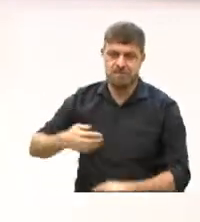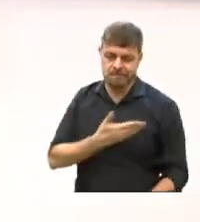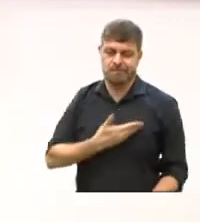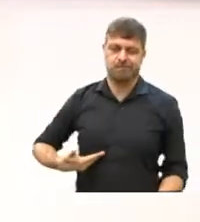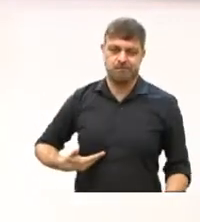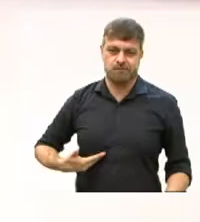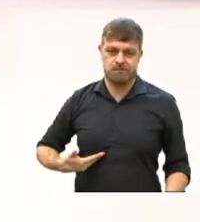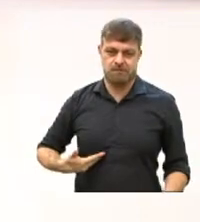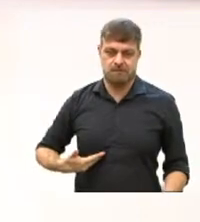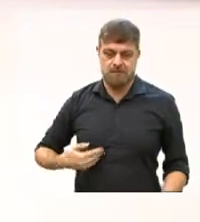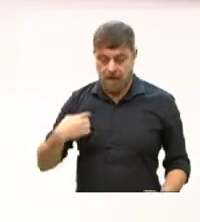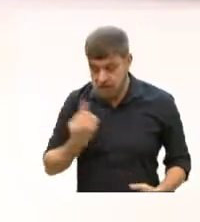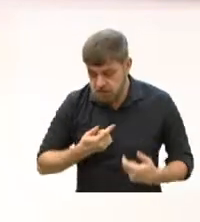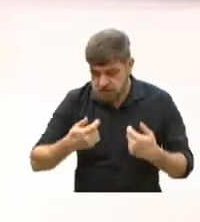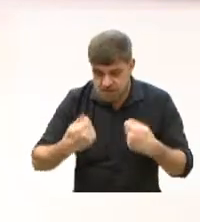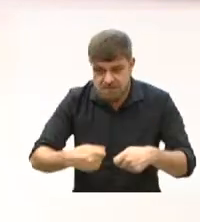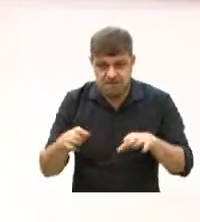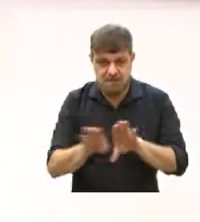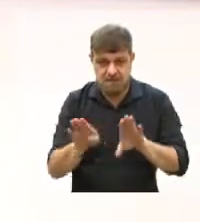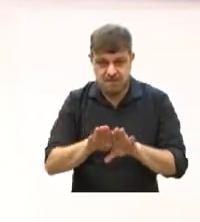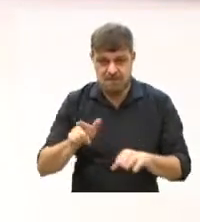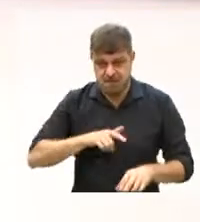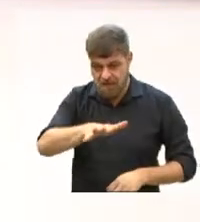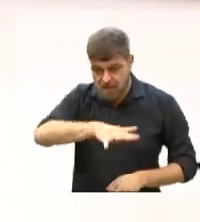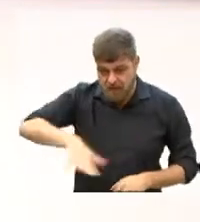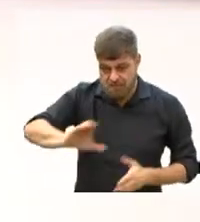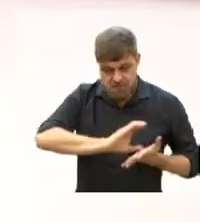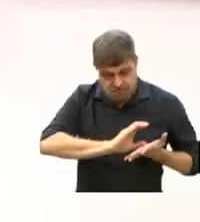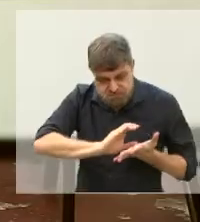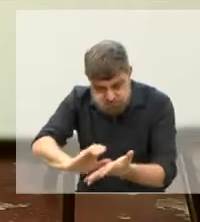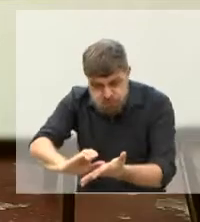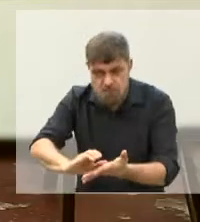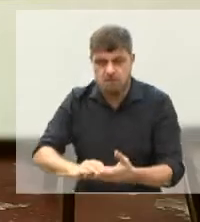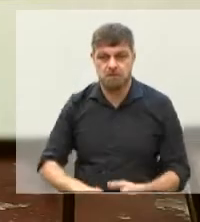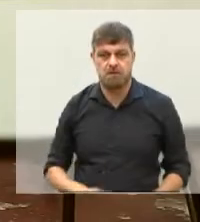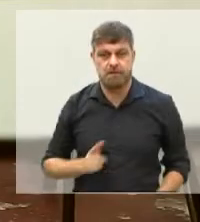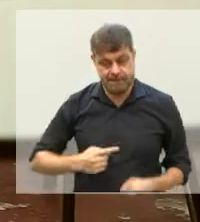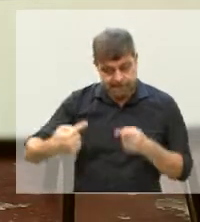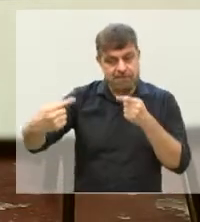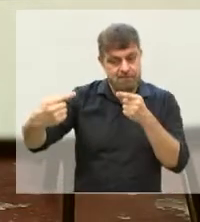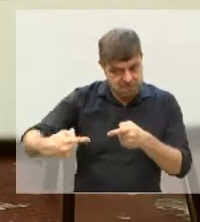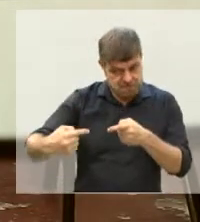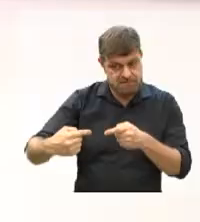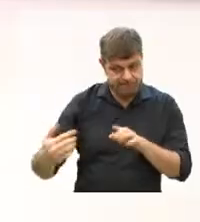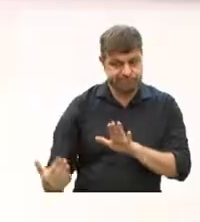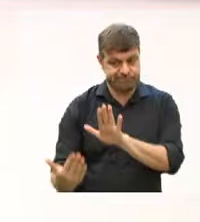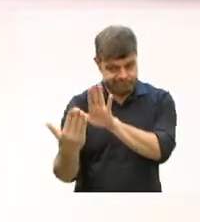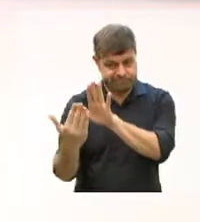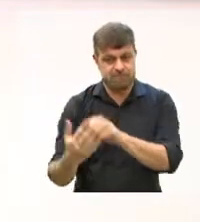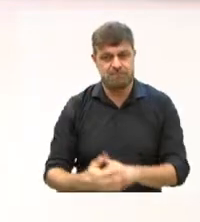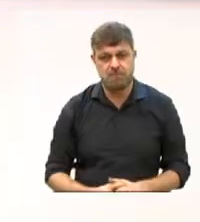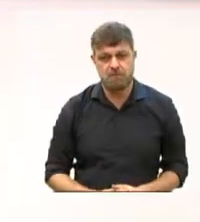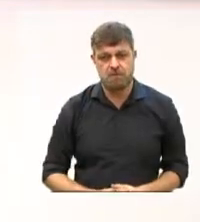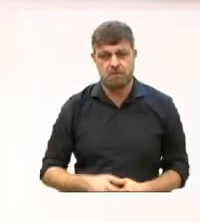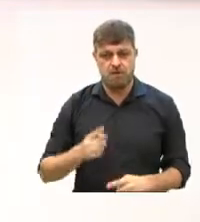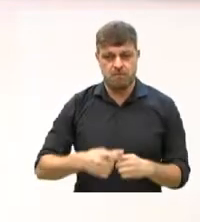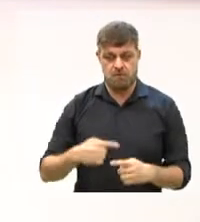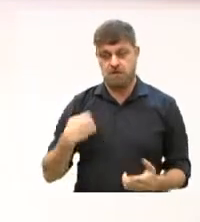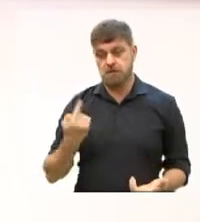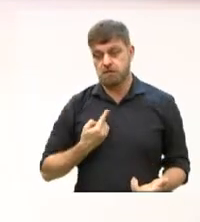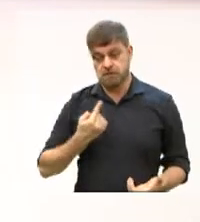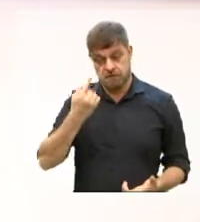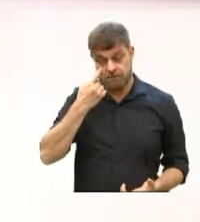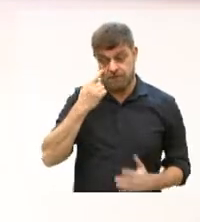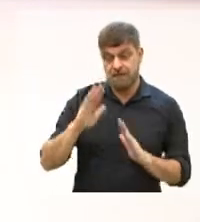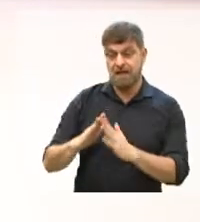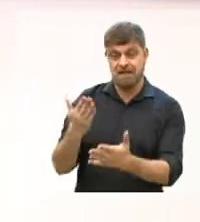Então a gente precisa também de um investimento forte do poder público. Que é um desafio, né? Hoje da profissão. Exatamente, porque, por exemplo, a gente vê